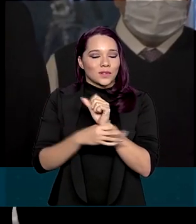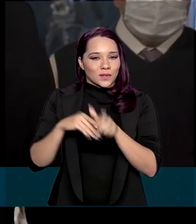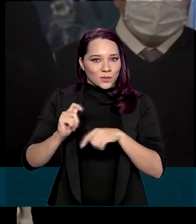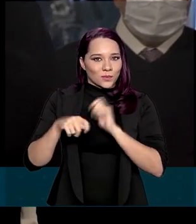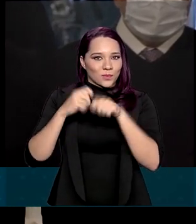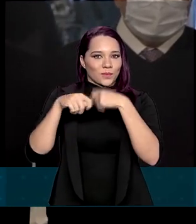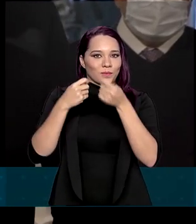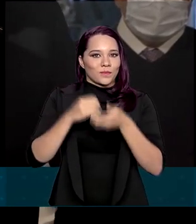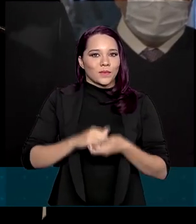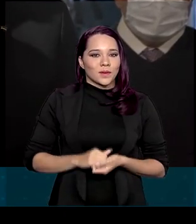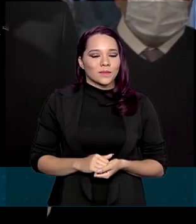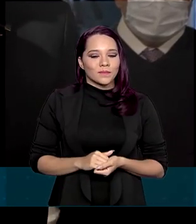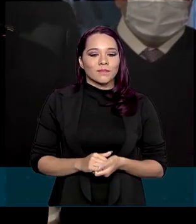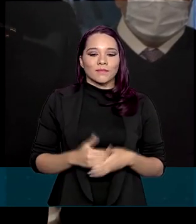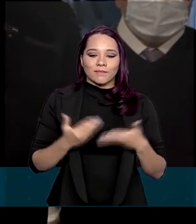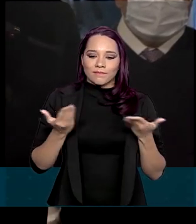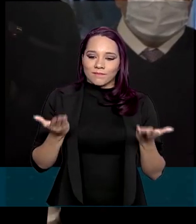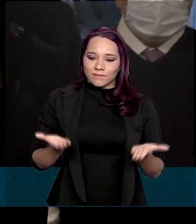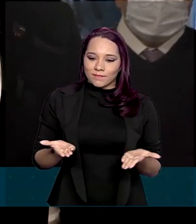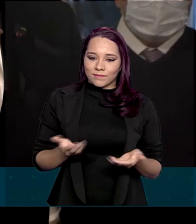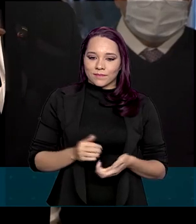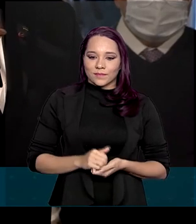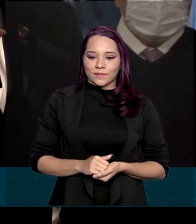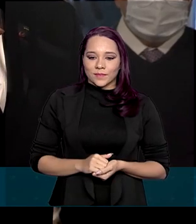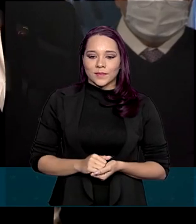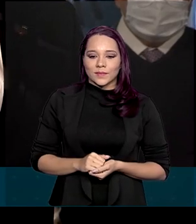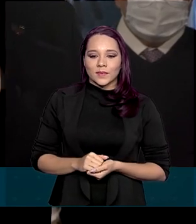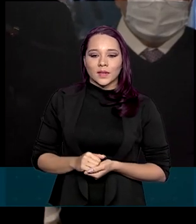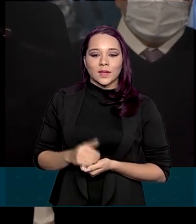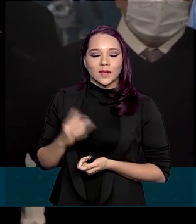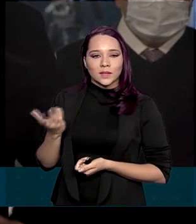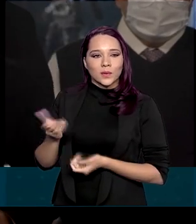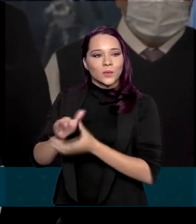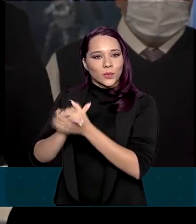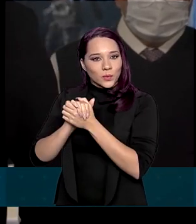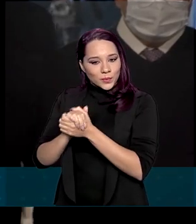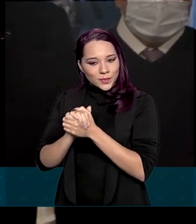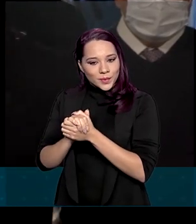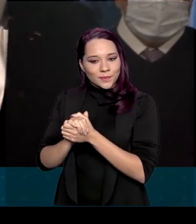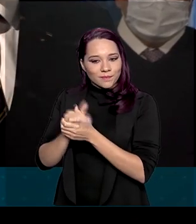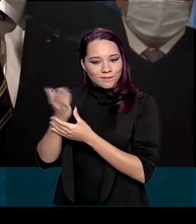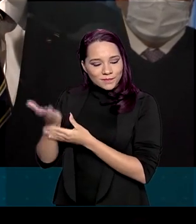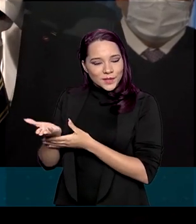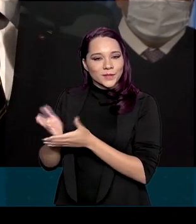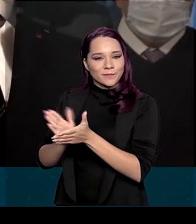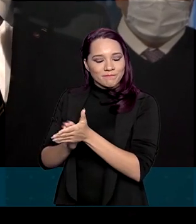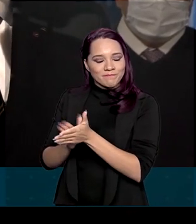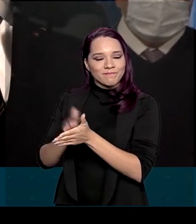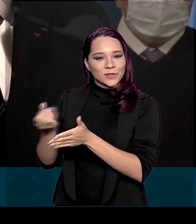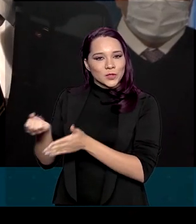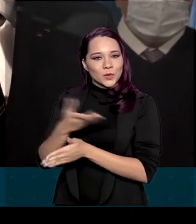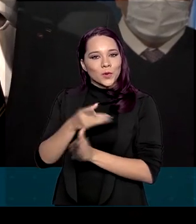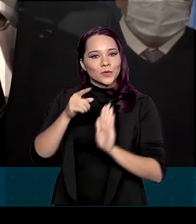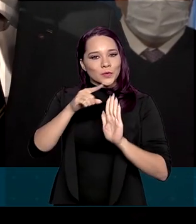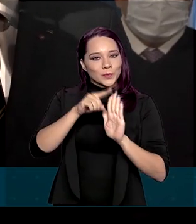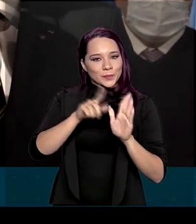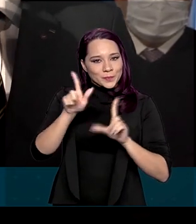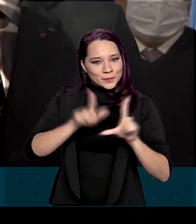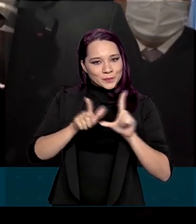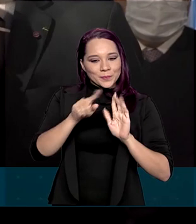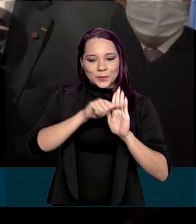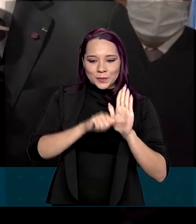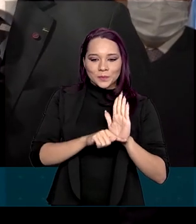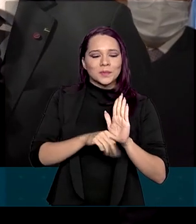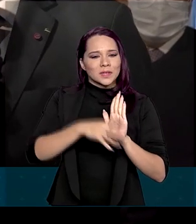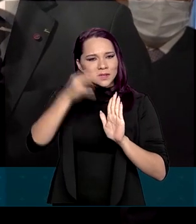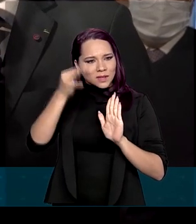economia. Assim sendo, prezado Saad, o cumprimento por esse novo programa e com toda a certeza